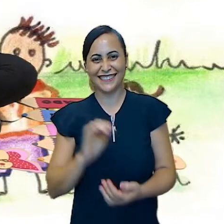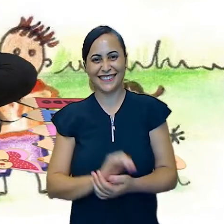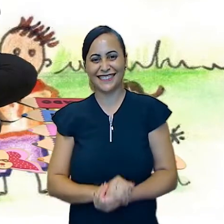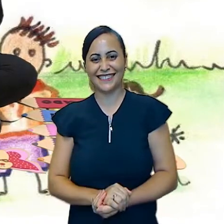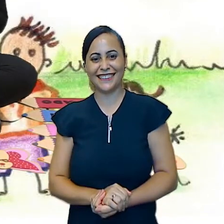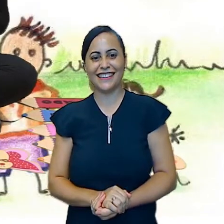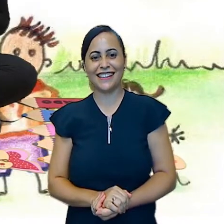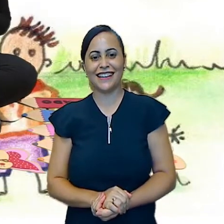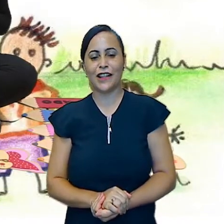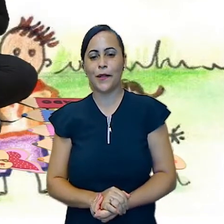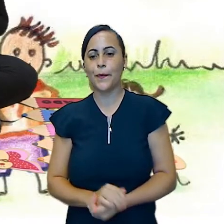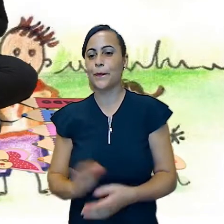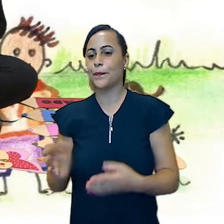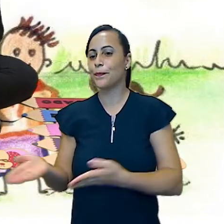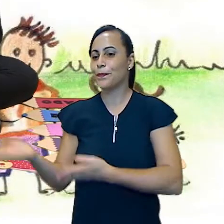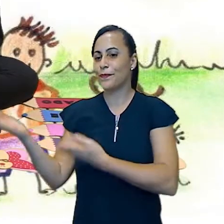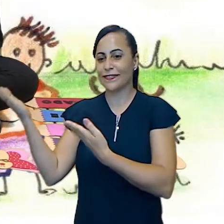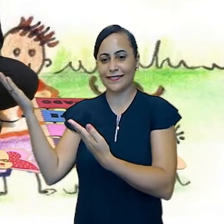Olha!